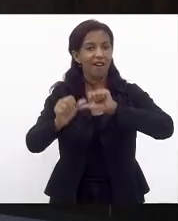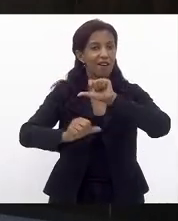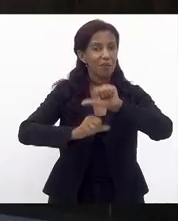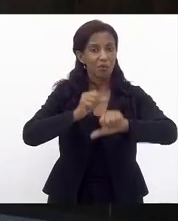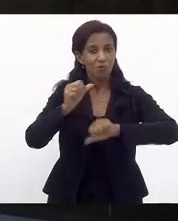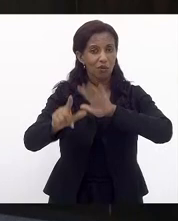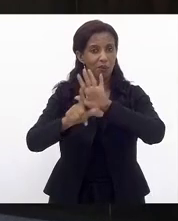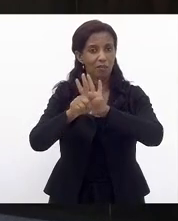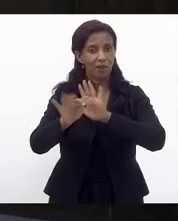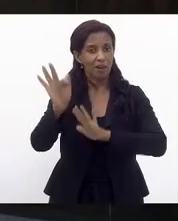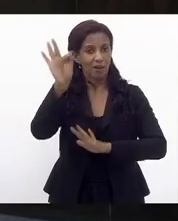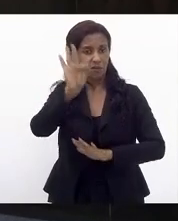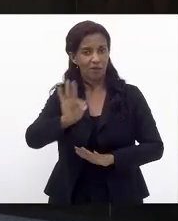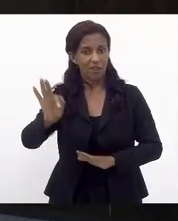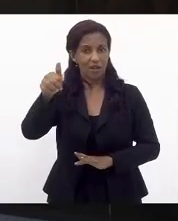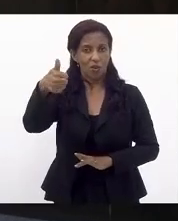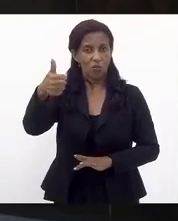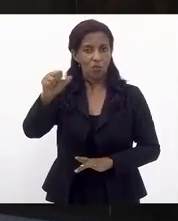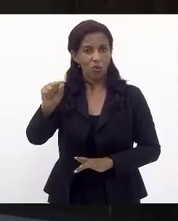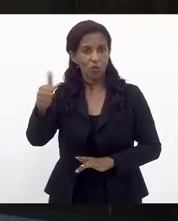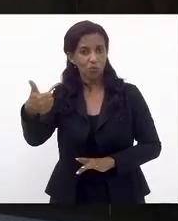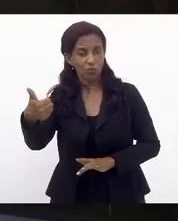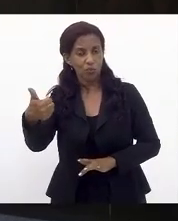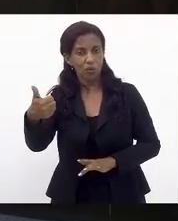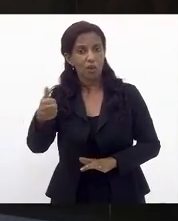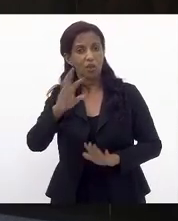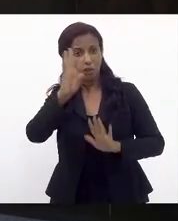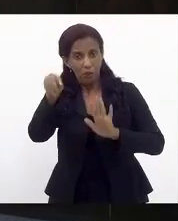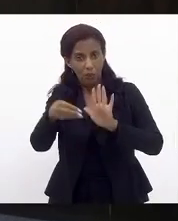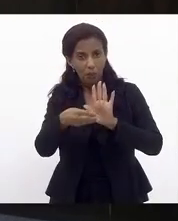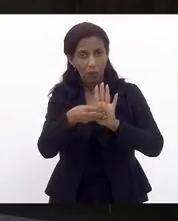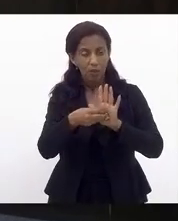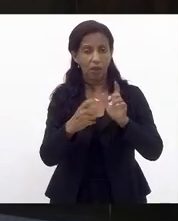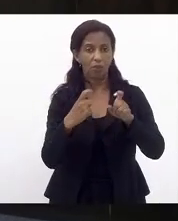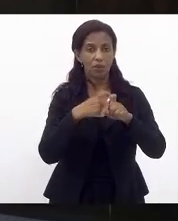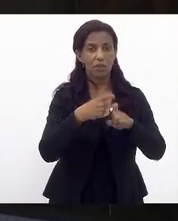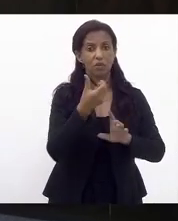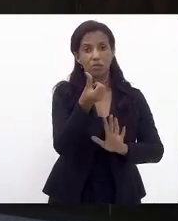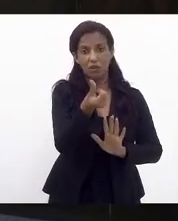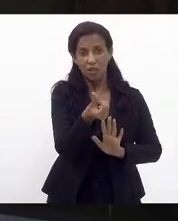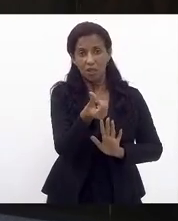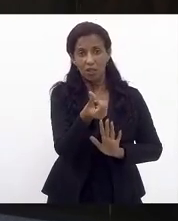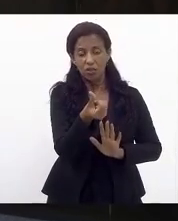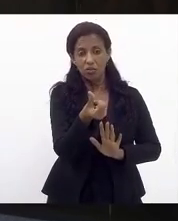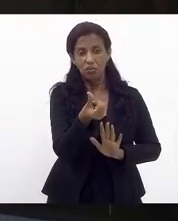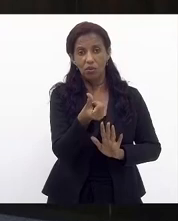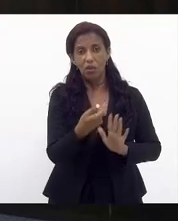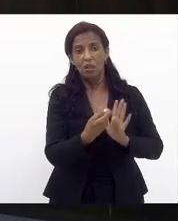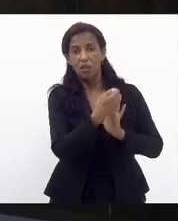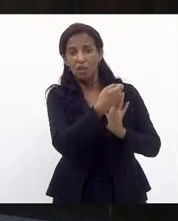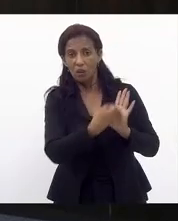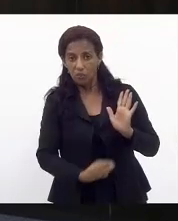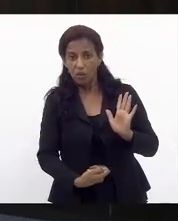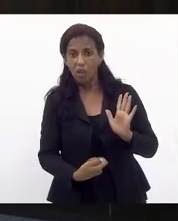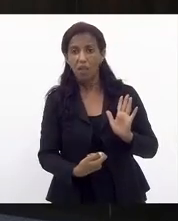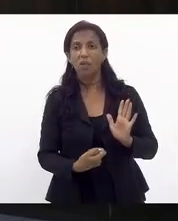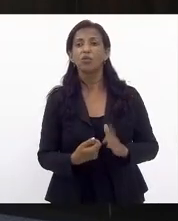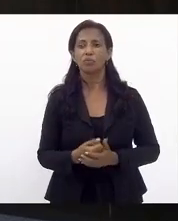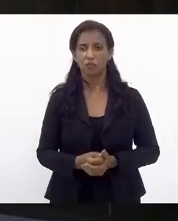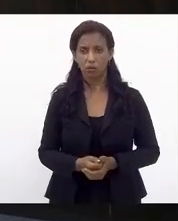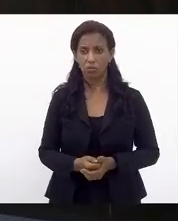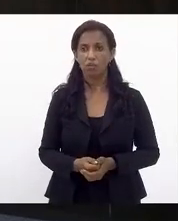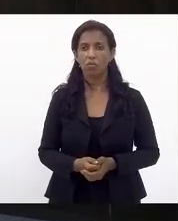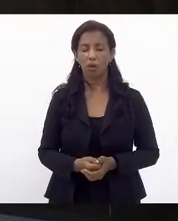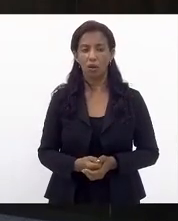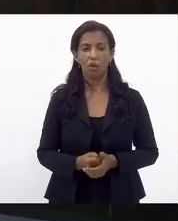pela lei complementar Federal 181 Então se a gente podia botar aqui o inciso sexto que seria a redação de uma redação última